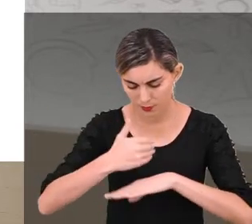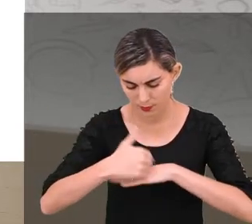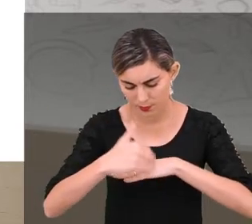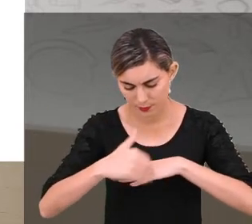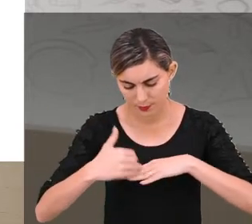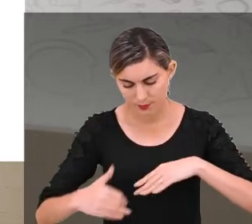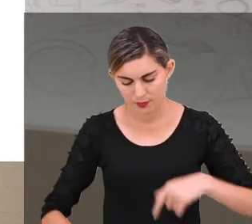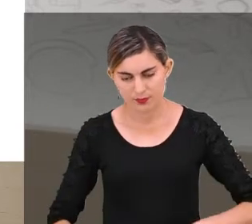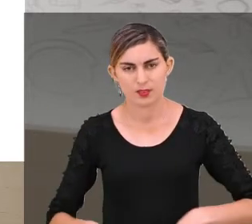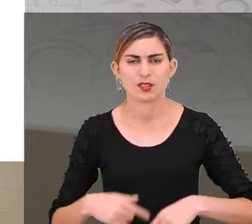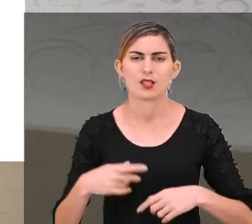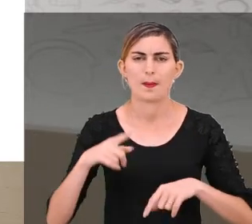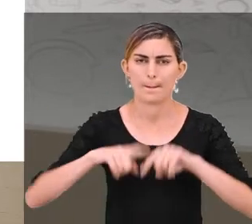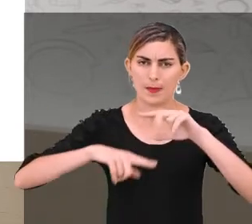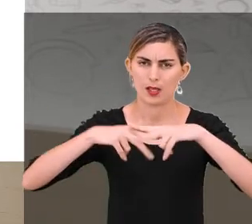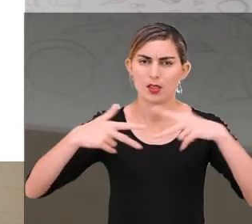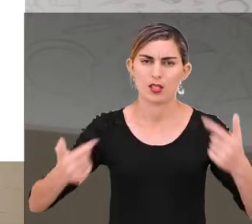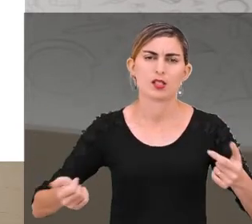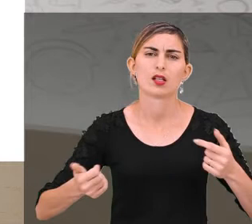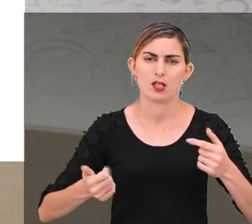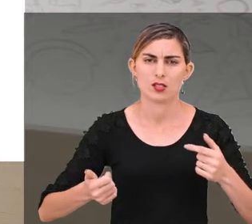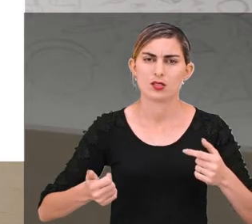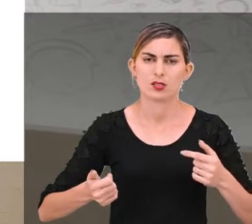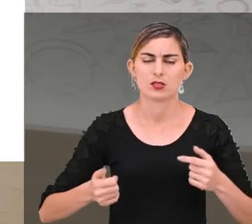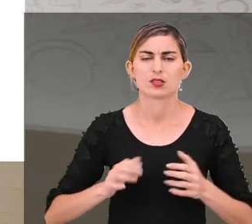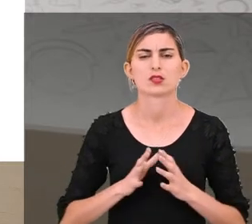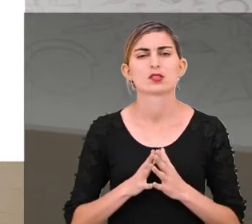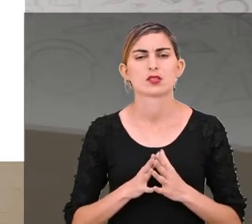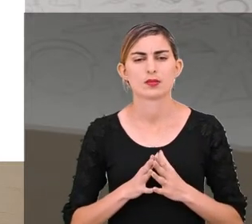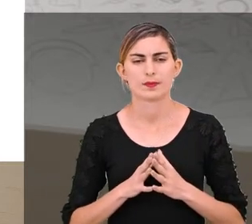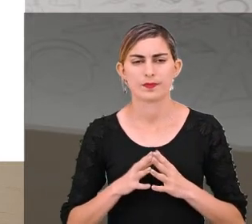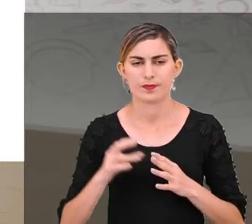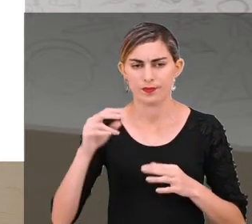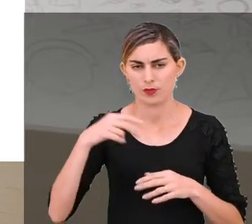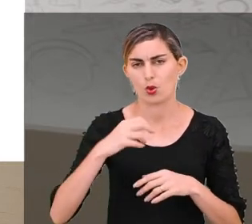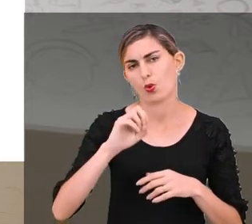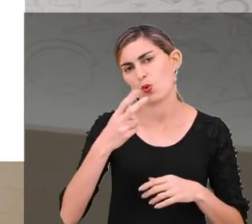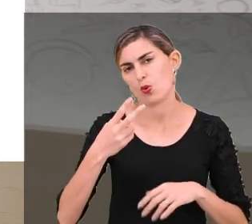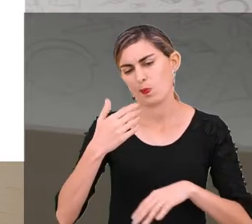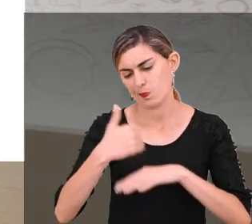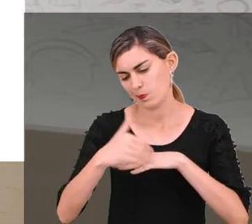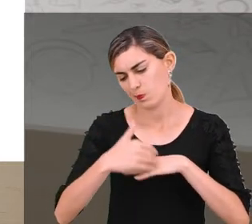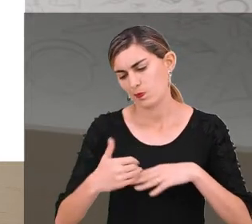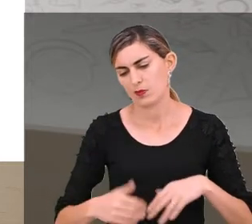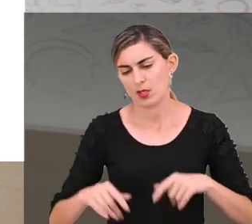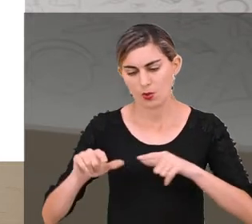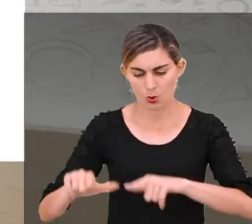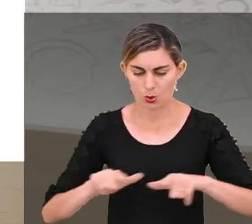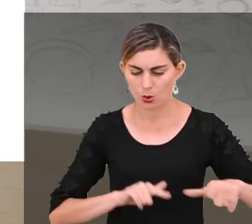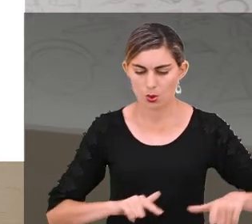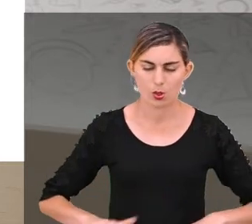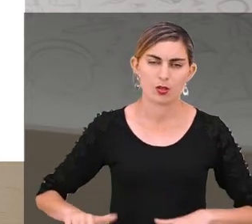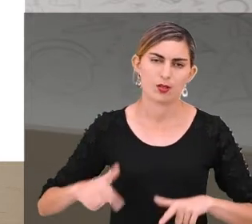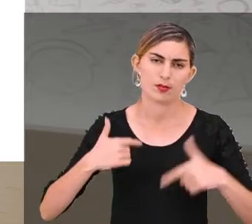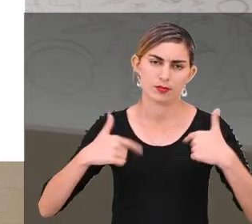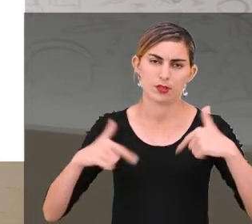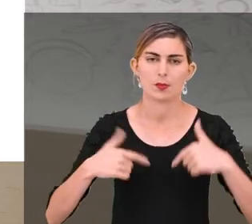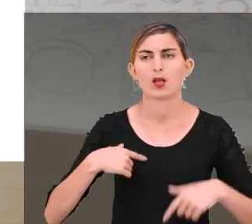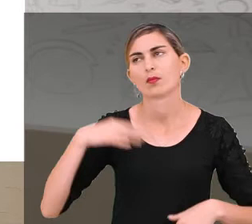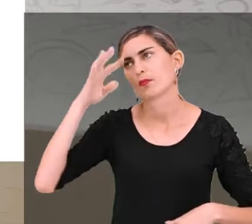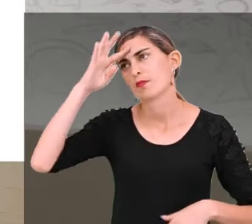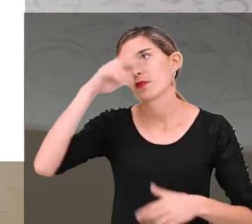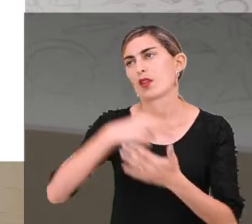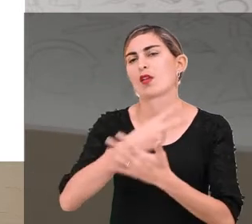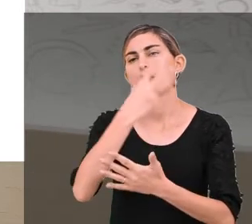seria presença de materiais e objetos abrasivos ou escoriantes no piso do ambiente de trabalho. O cara